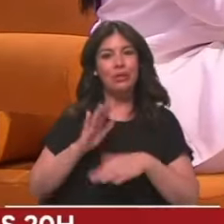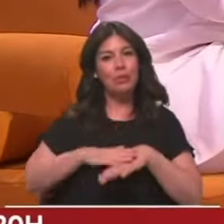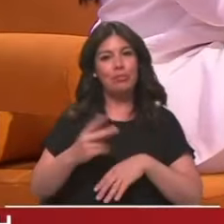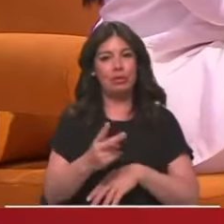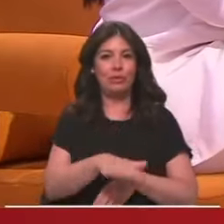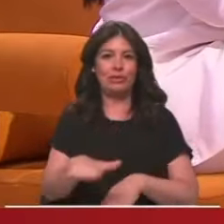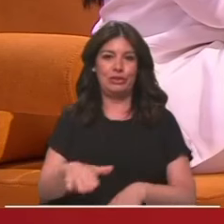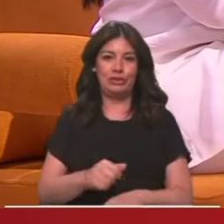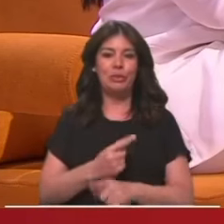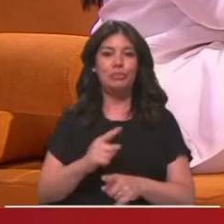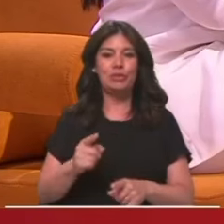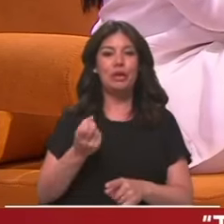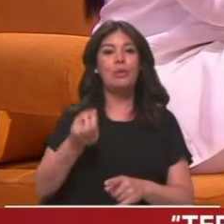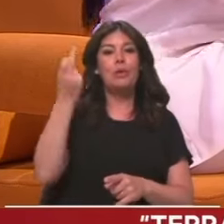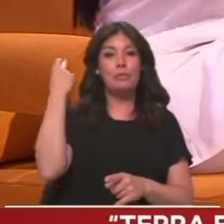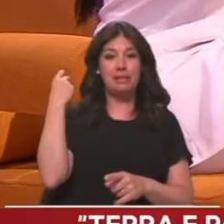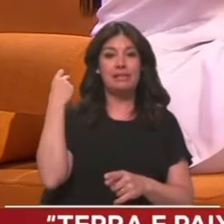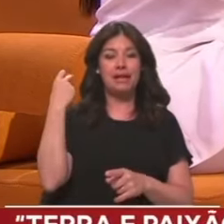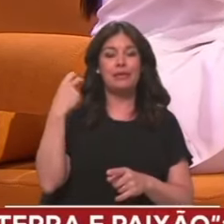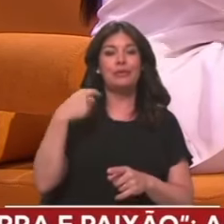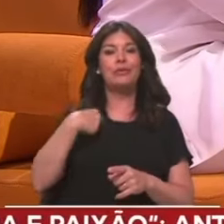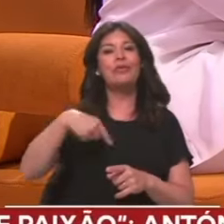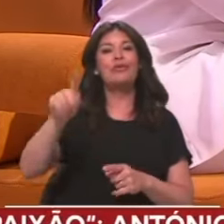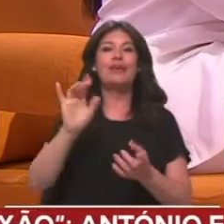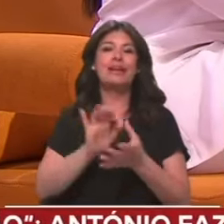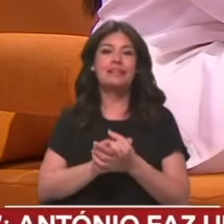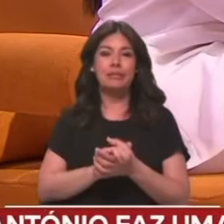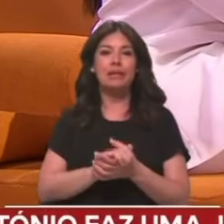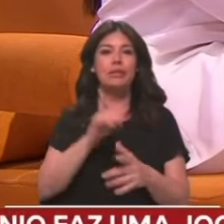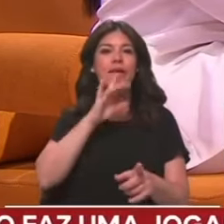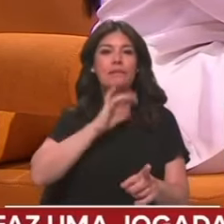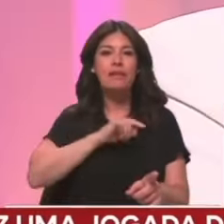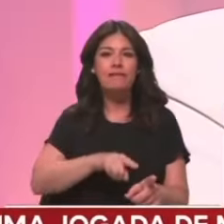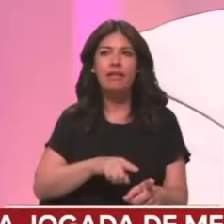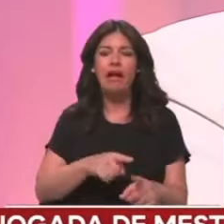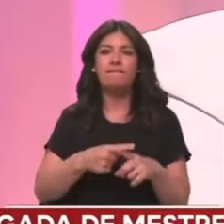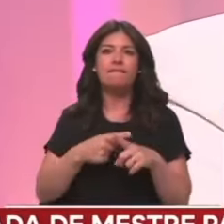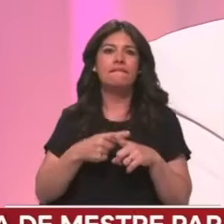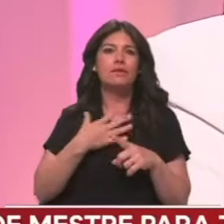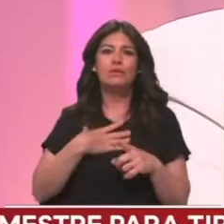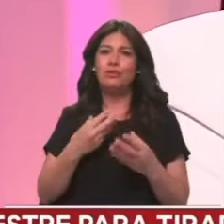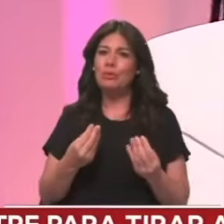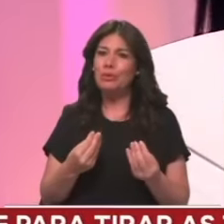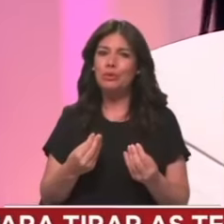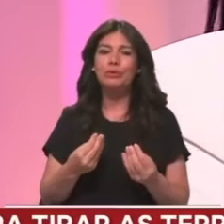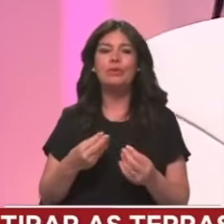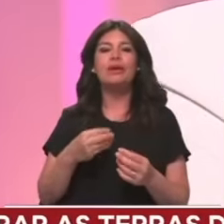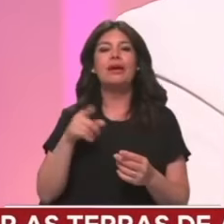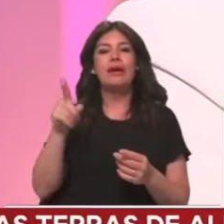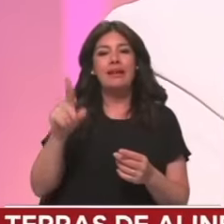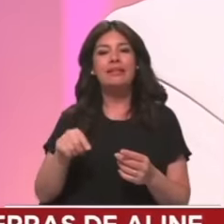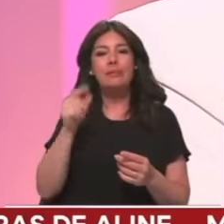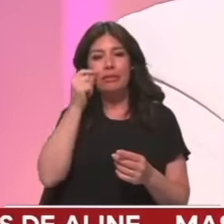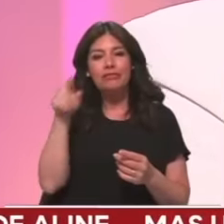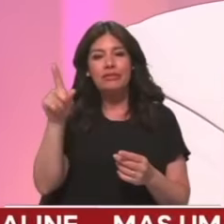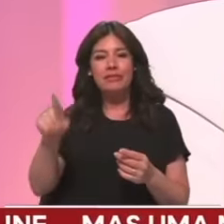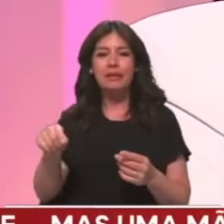porque o ano passado tínhamos ido a um casamento e a Valentina delirou e o Rafael também e então estavam sempre a pedir Ó mãe quando é que casas com o pai ó mãe quando